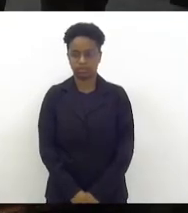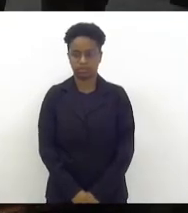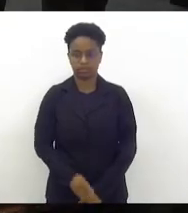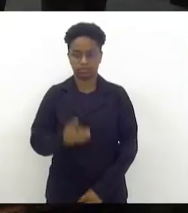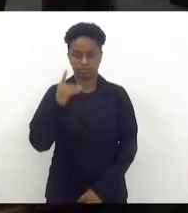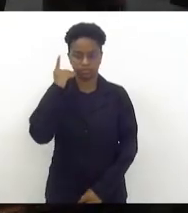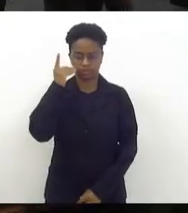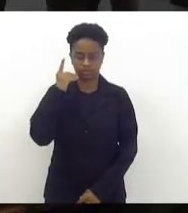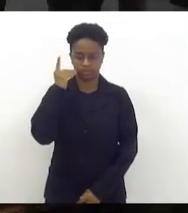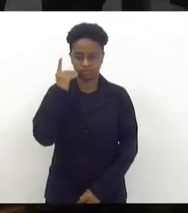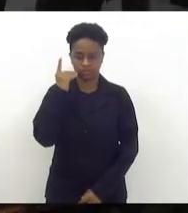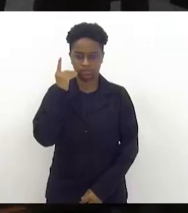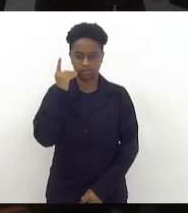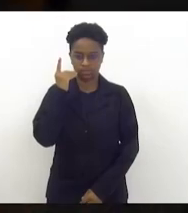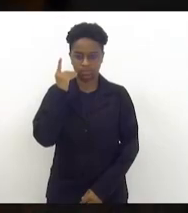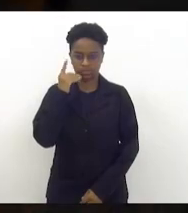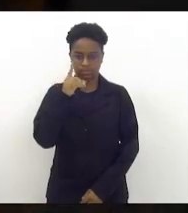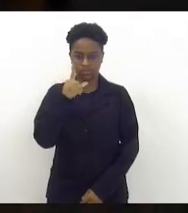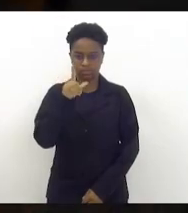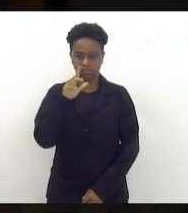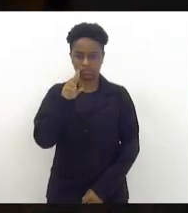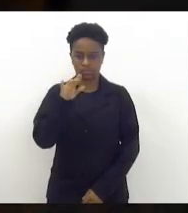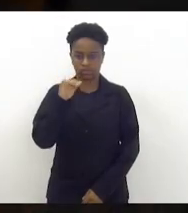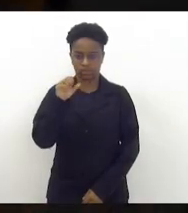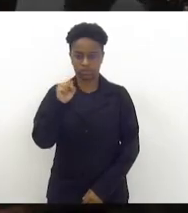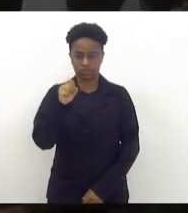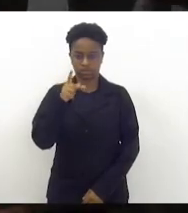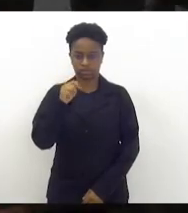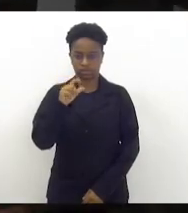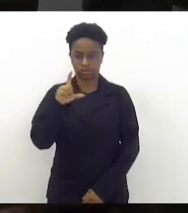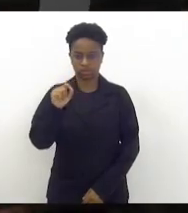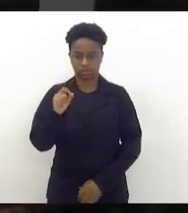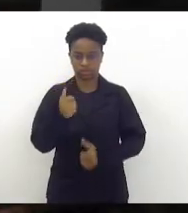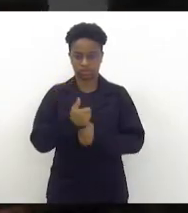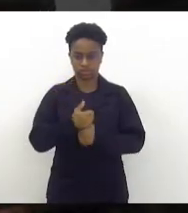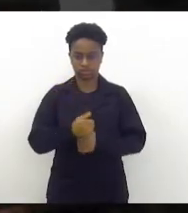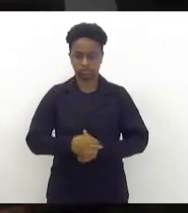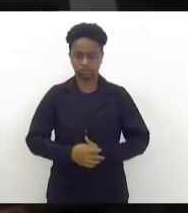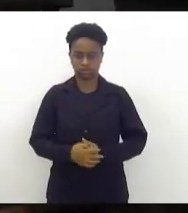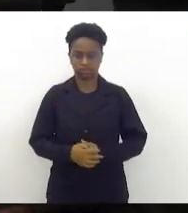Deputado Luiz Paulo, por favor.